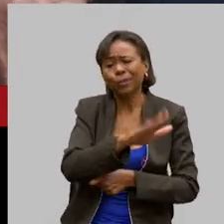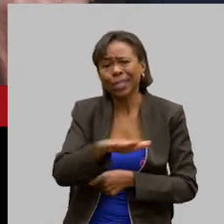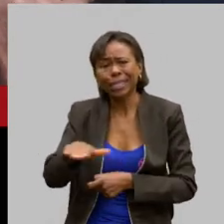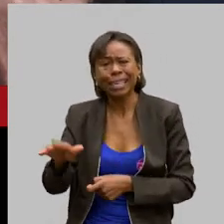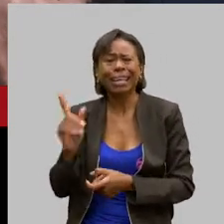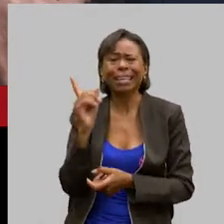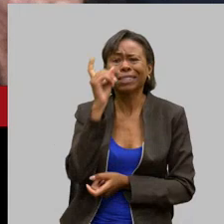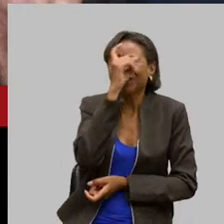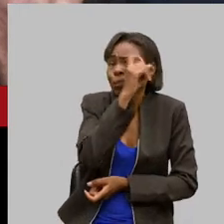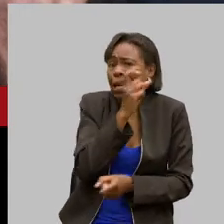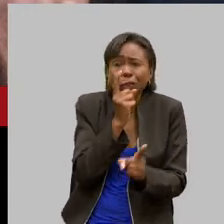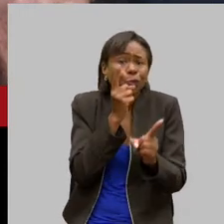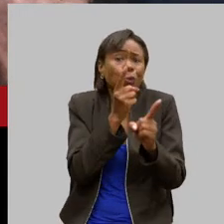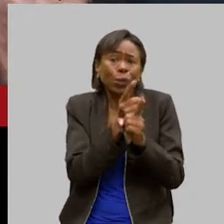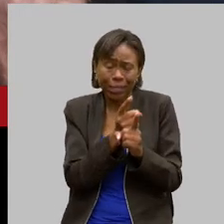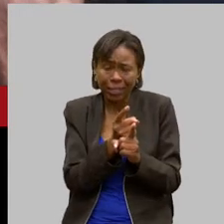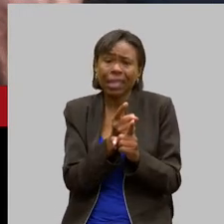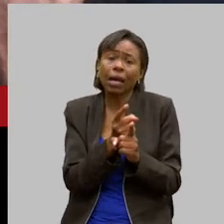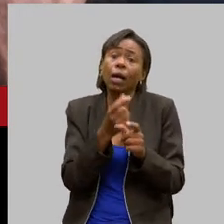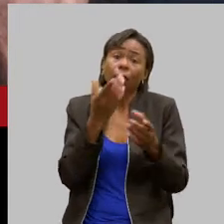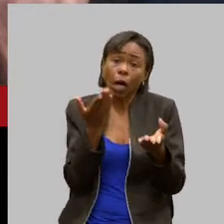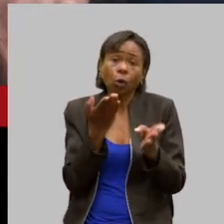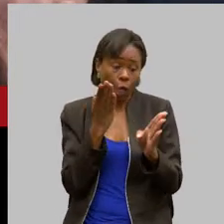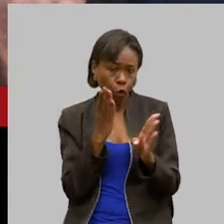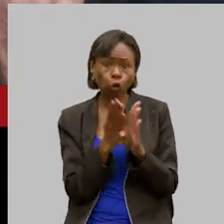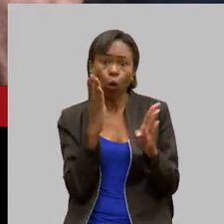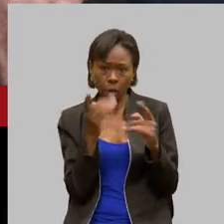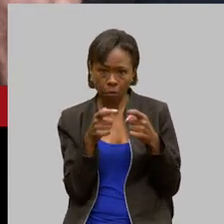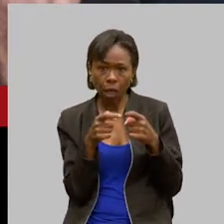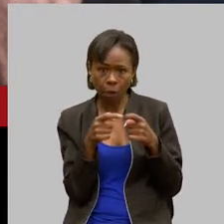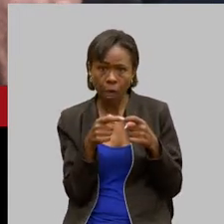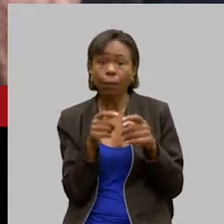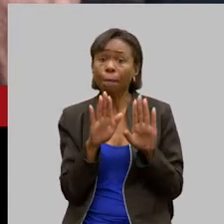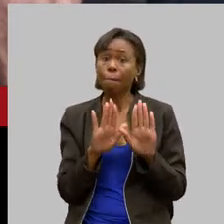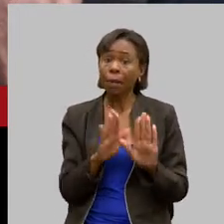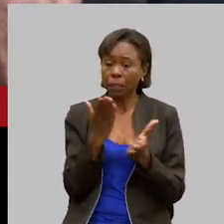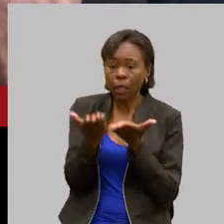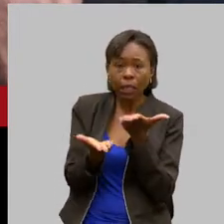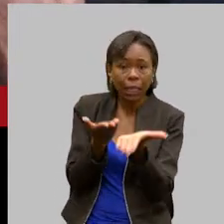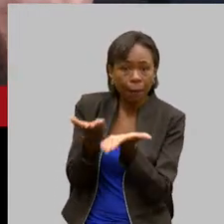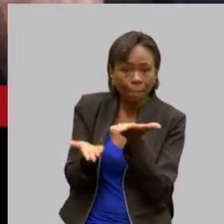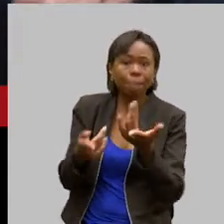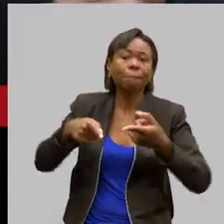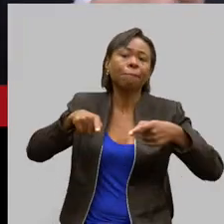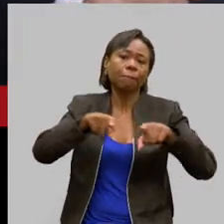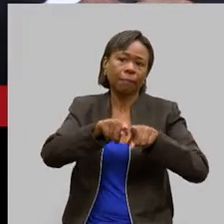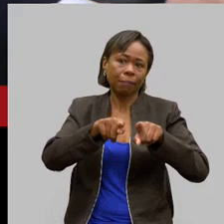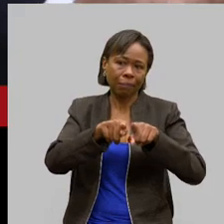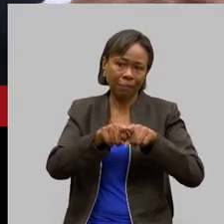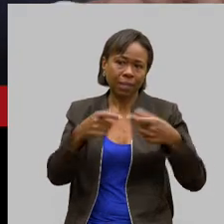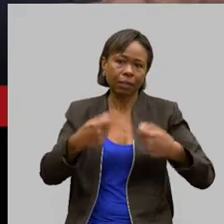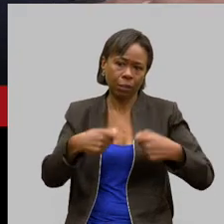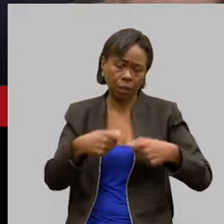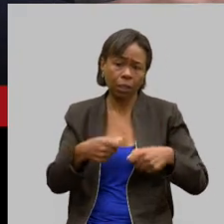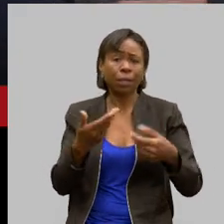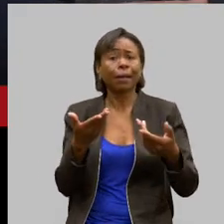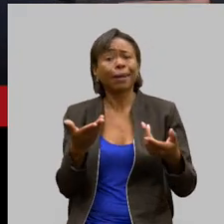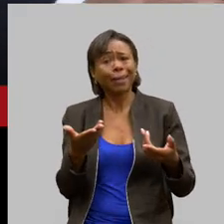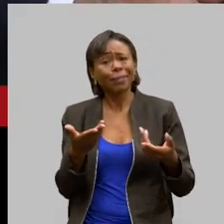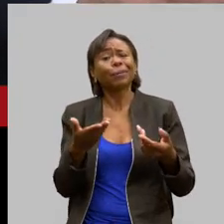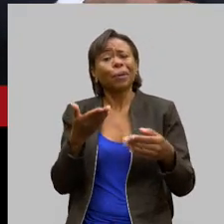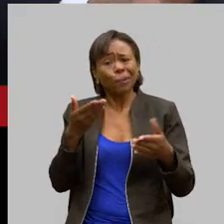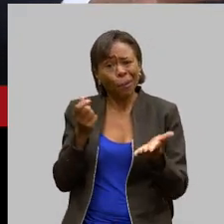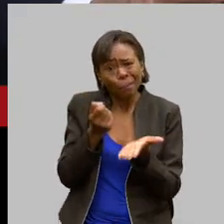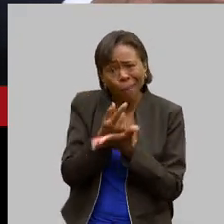Então a gente tem que ter diagnóstico mas tem que ter a garantia de que o serviço a terapia será garantida consequentemente o acesso a medicamento